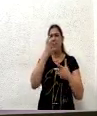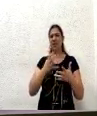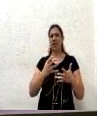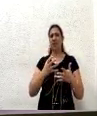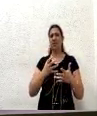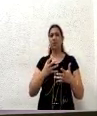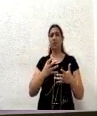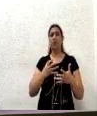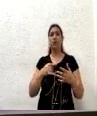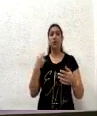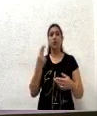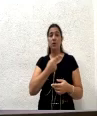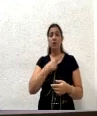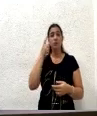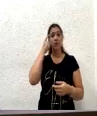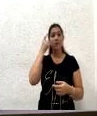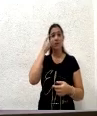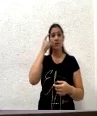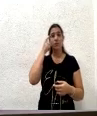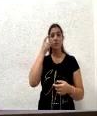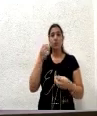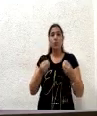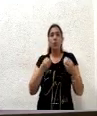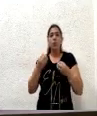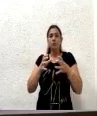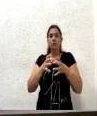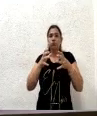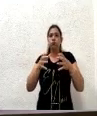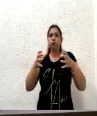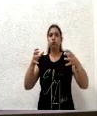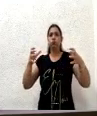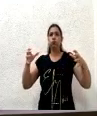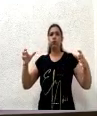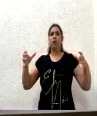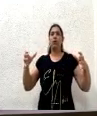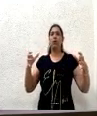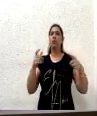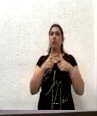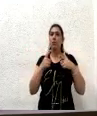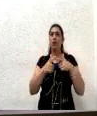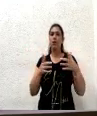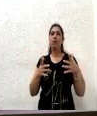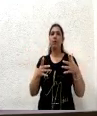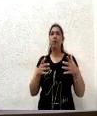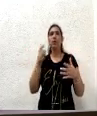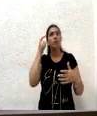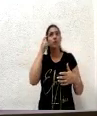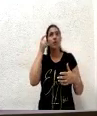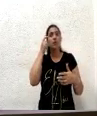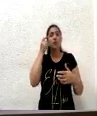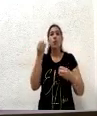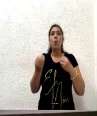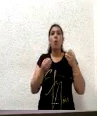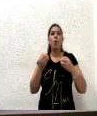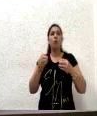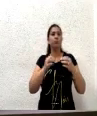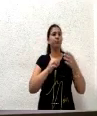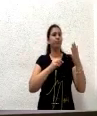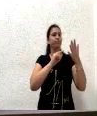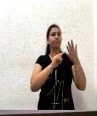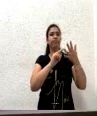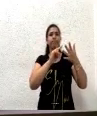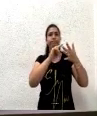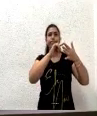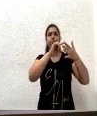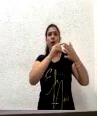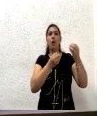Incrível como a coisa desandou de tal forma que hoje você não tem parâmetros para mensurar o que se entra de